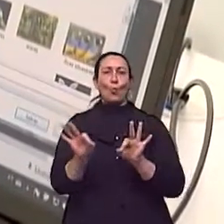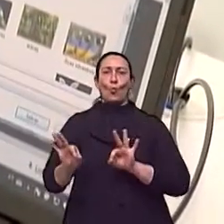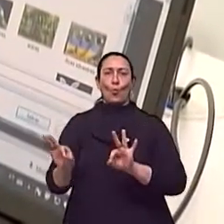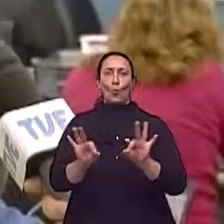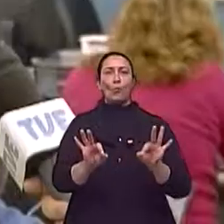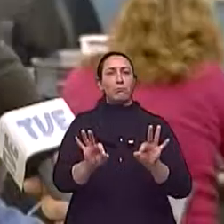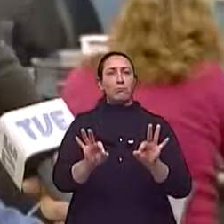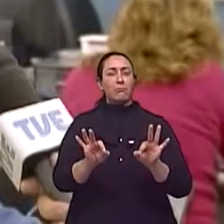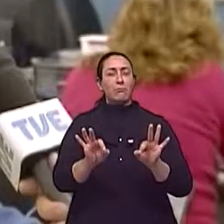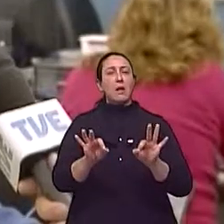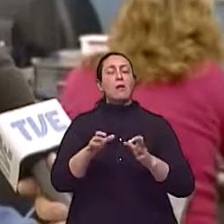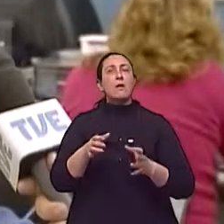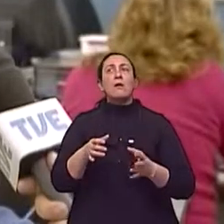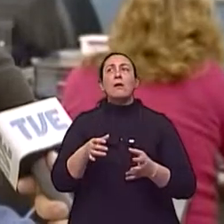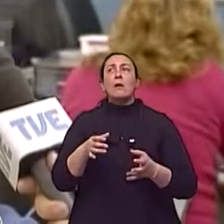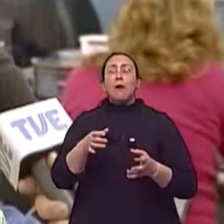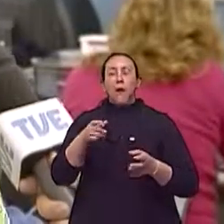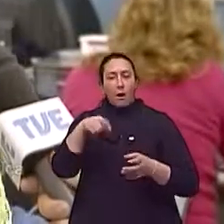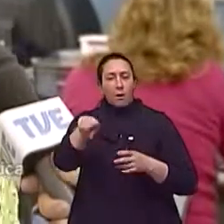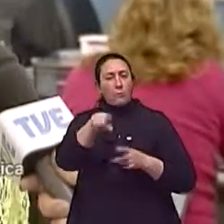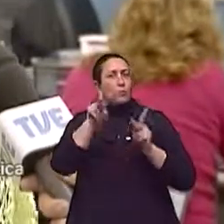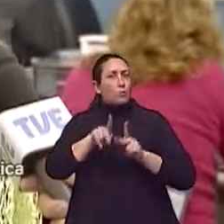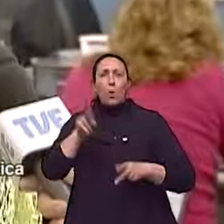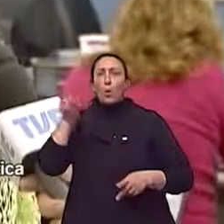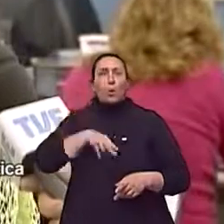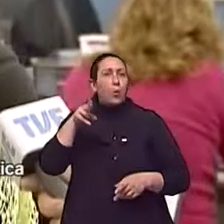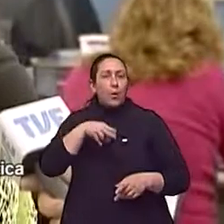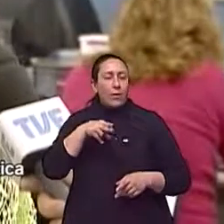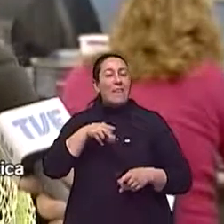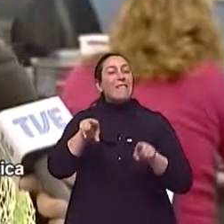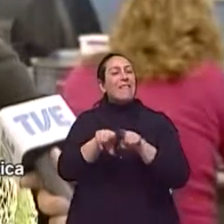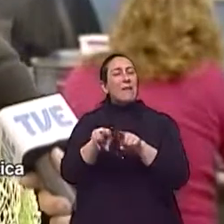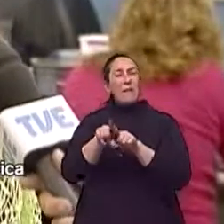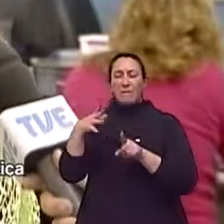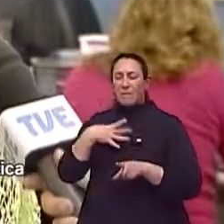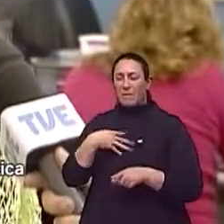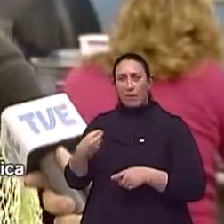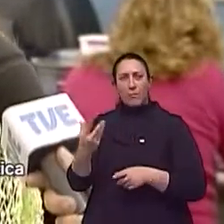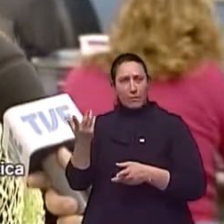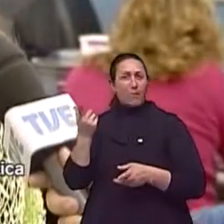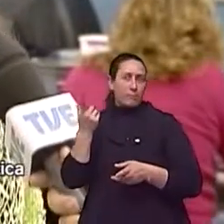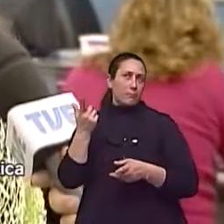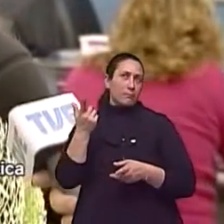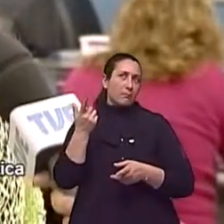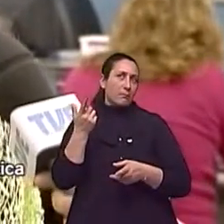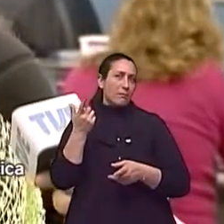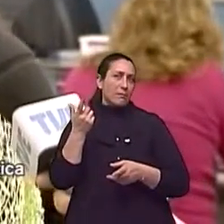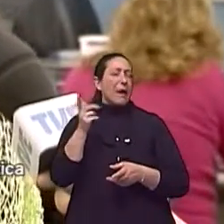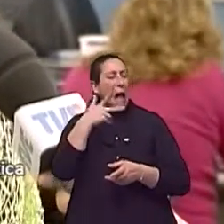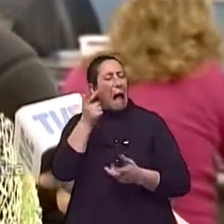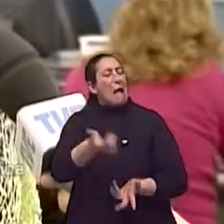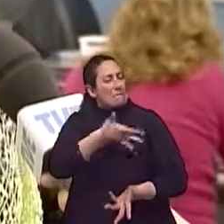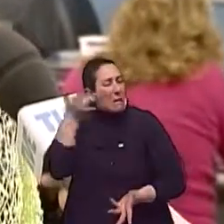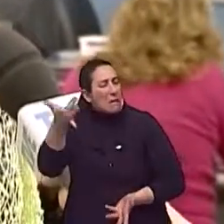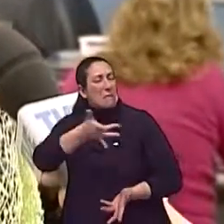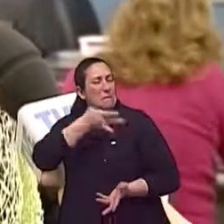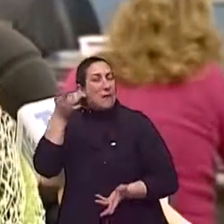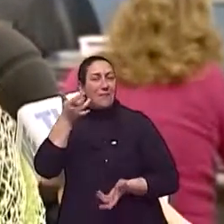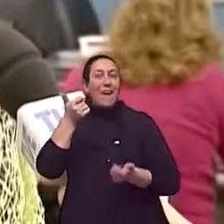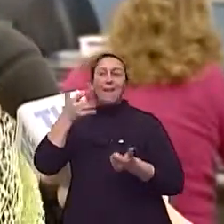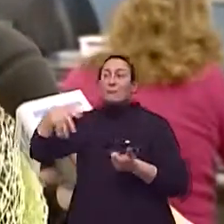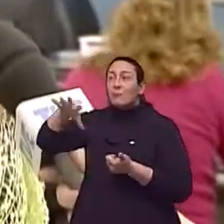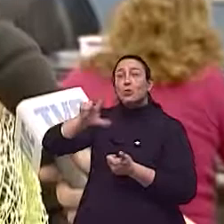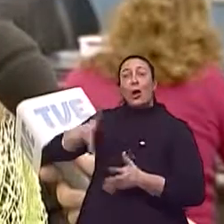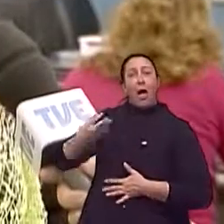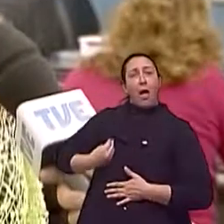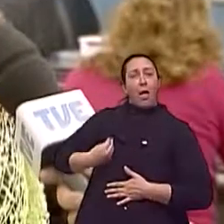Eh outra também que às vezes os filhos começa a pressionar que é fácil Claro para quem já tá na era da informática é mais